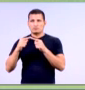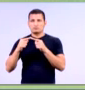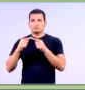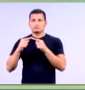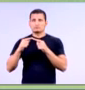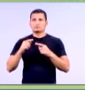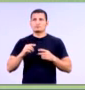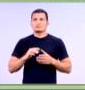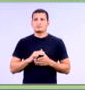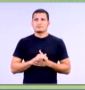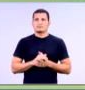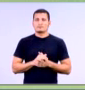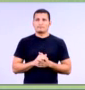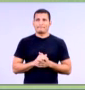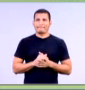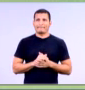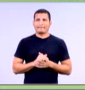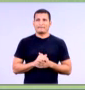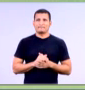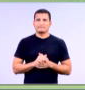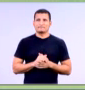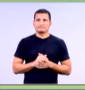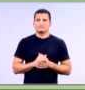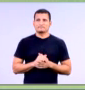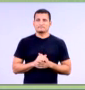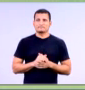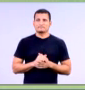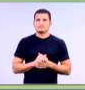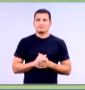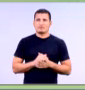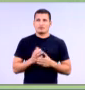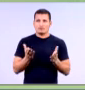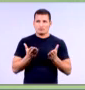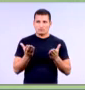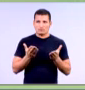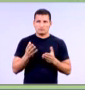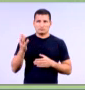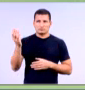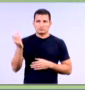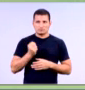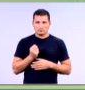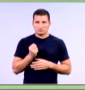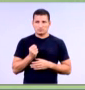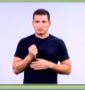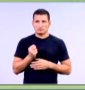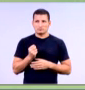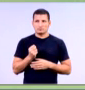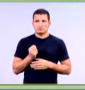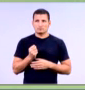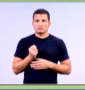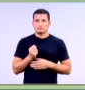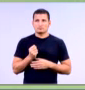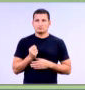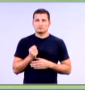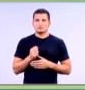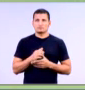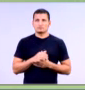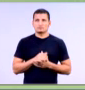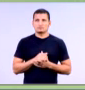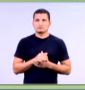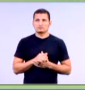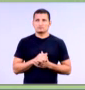tinha menos o valor do saque, né? E agora o meu saque efetuado, vamos mudar aqui a variável, saque